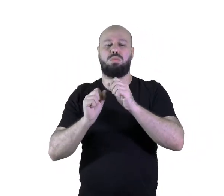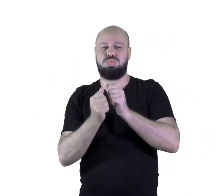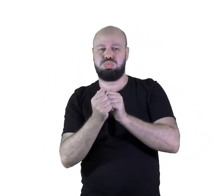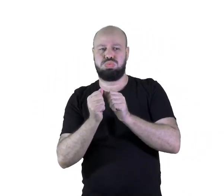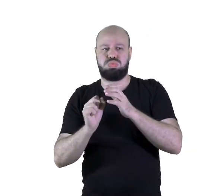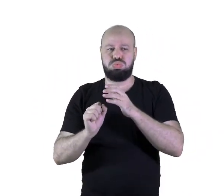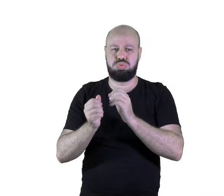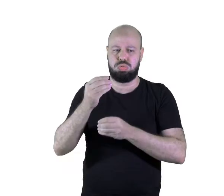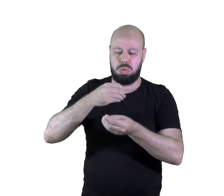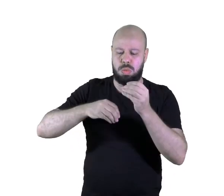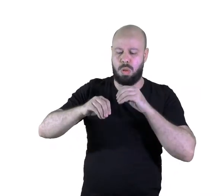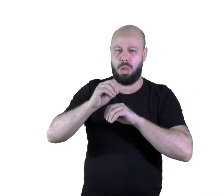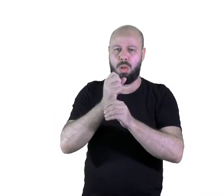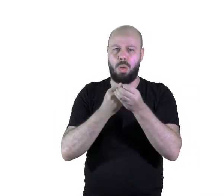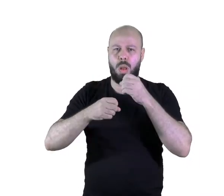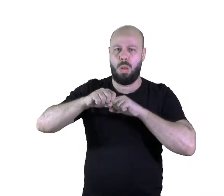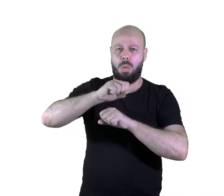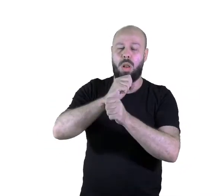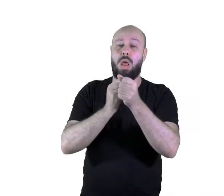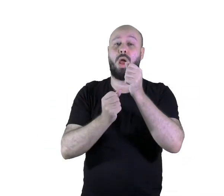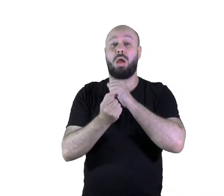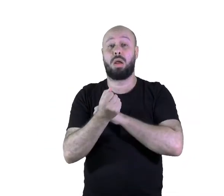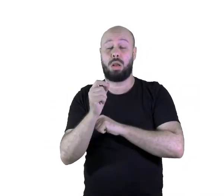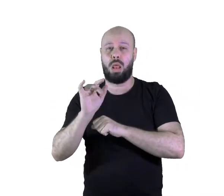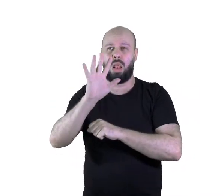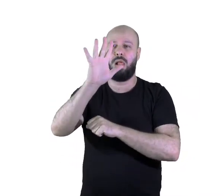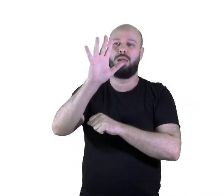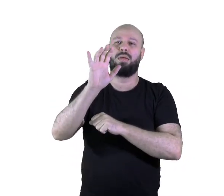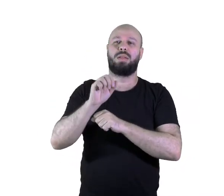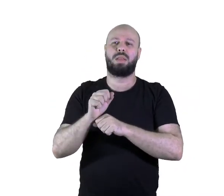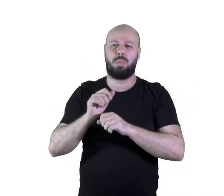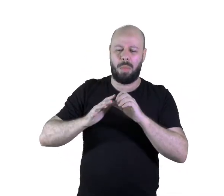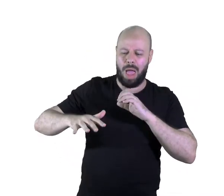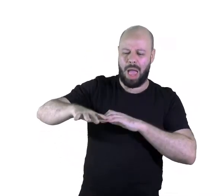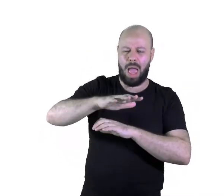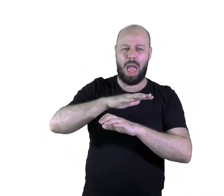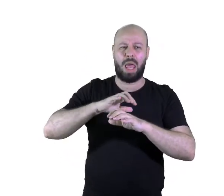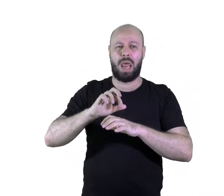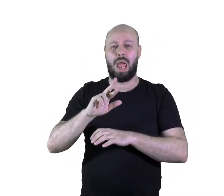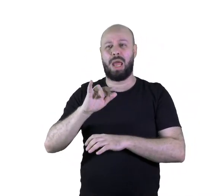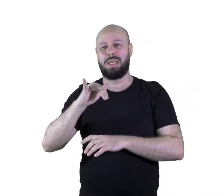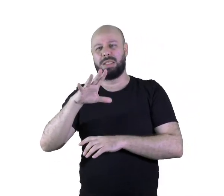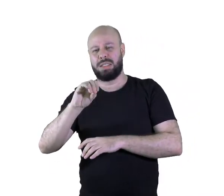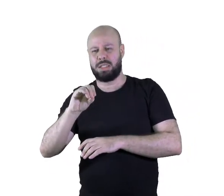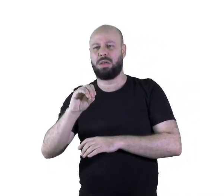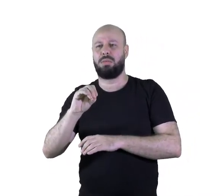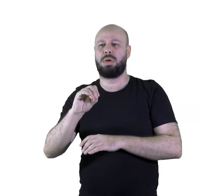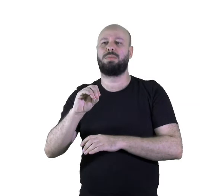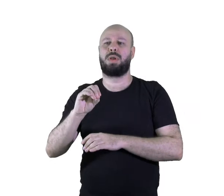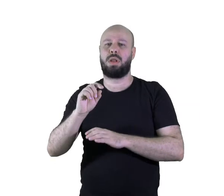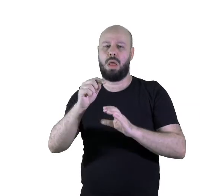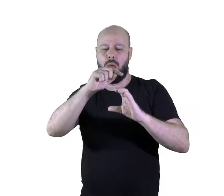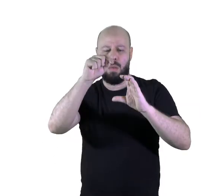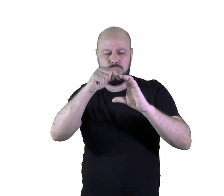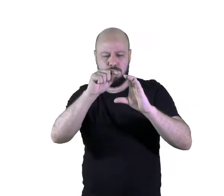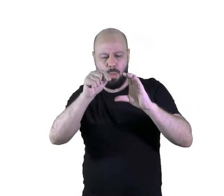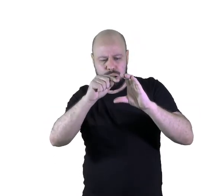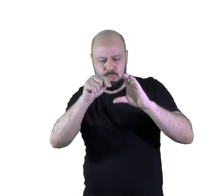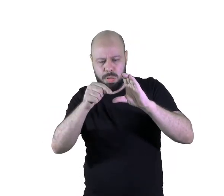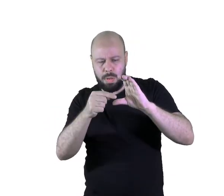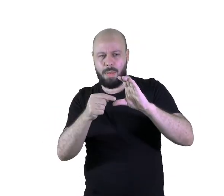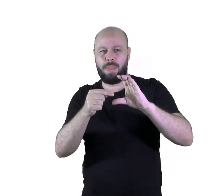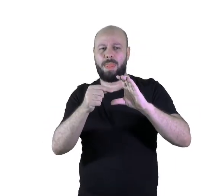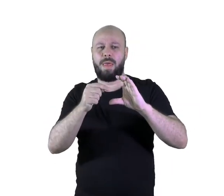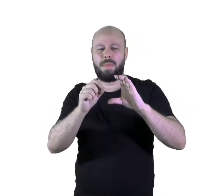tal, né? Depois tem uma zona que é chamada zona de radiação, onde o calor que saiu do núcleo, ele passa em forma